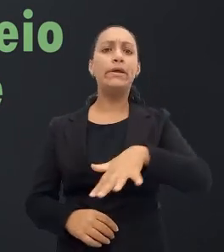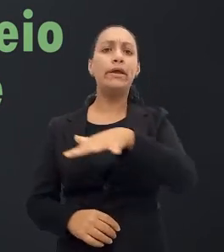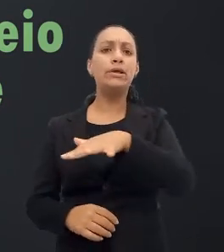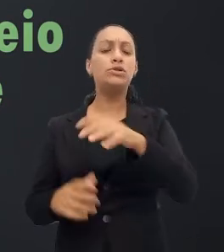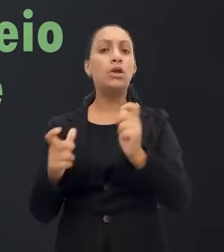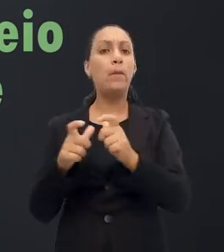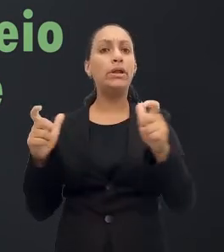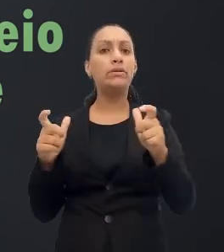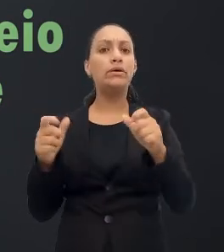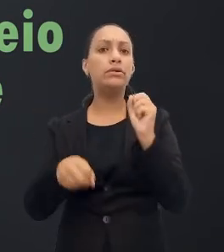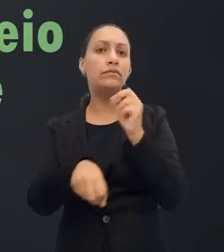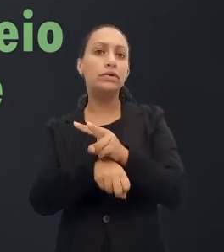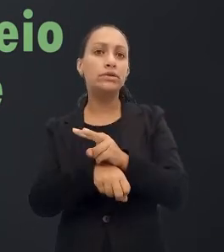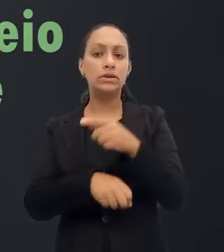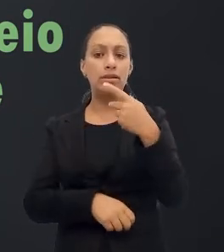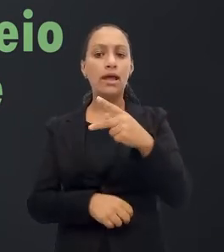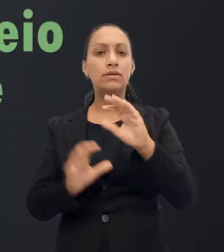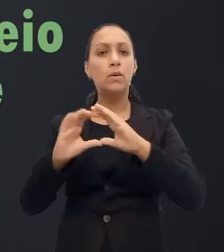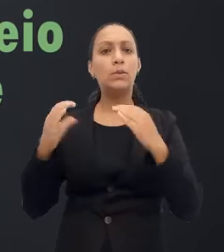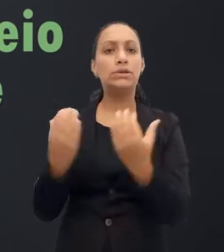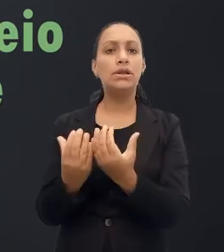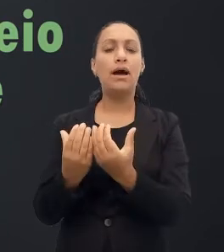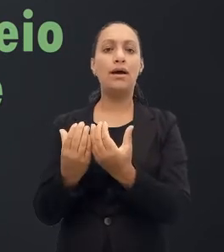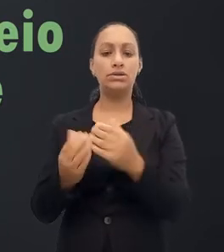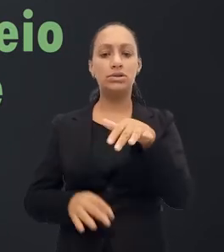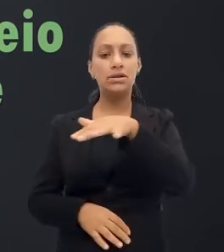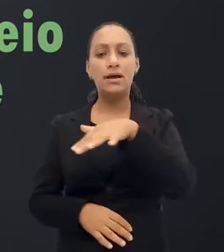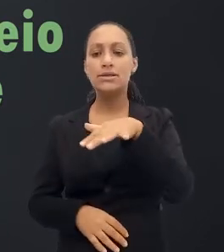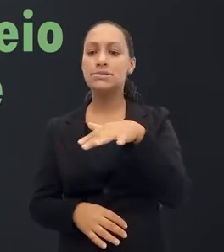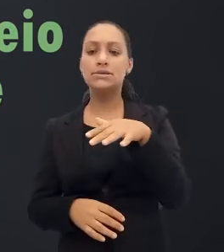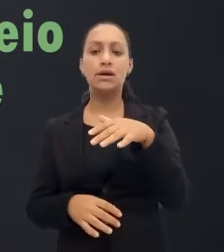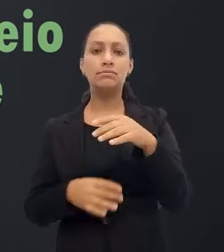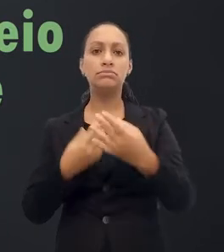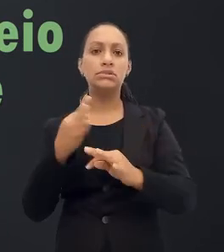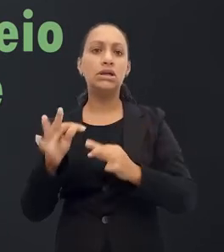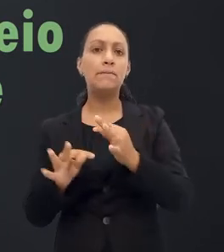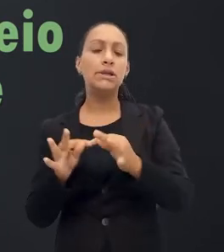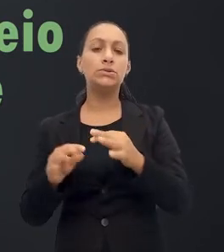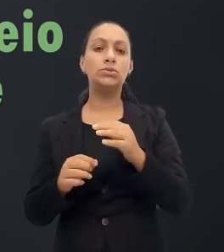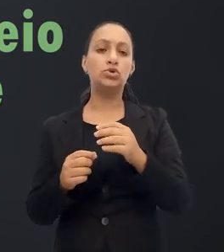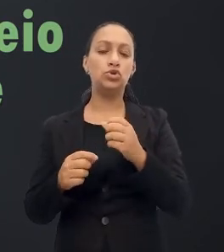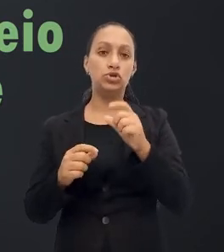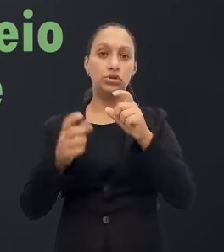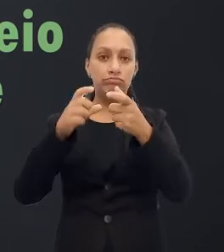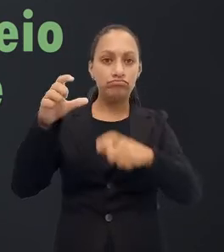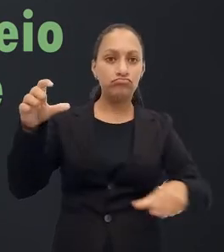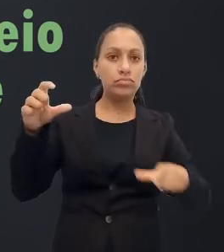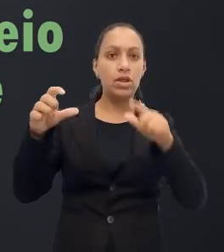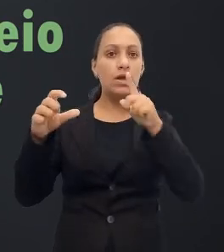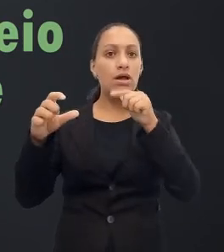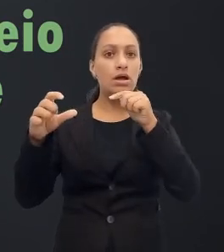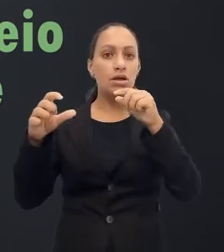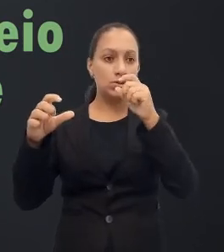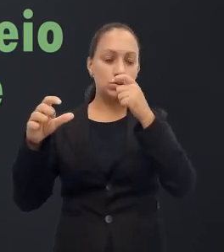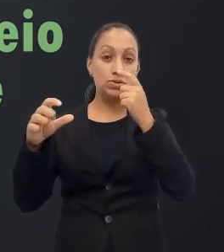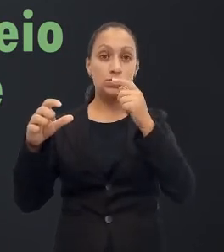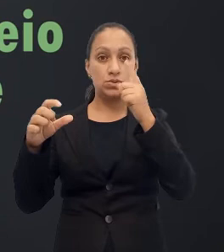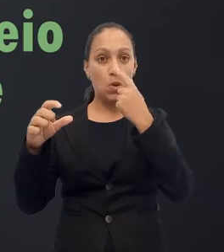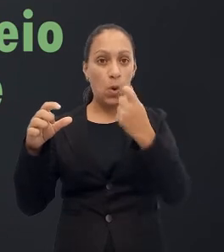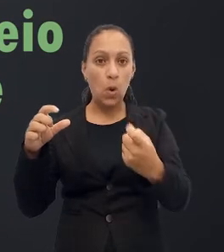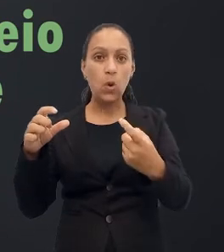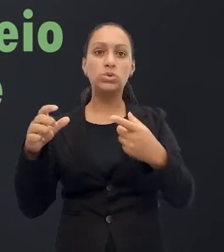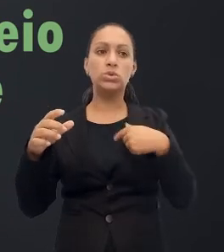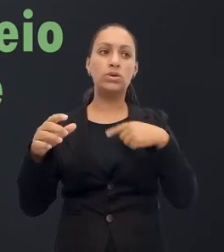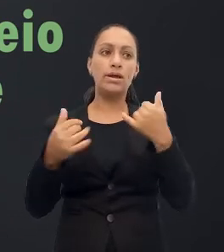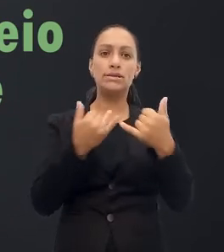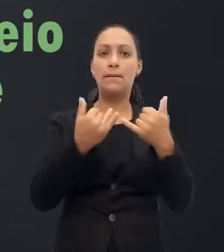carga viral nessas comunidades ou nessas estações de tratamento de esgoto, que tem uma cobertura de tamanho populacional